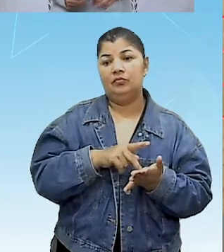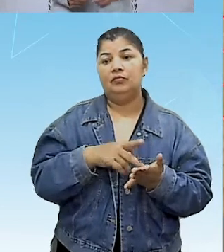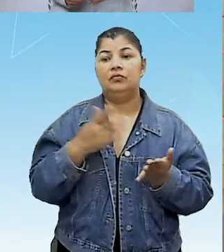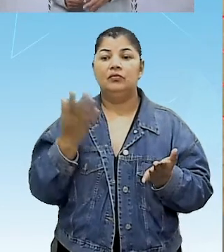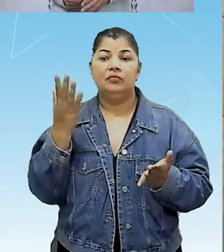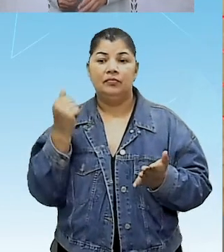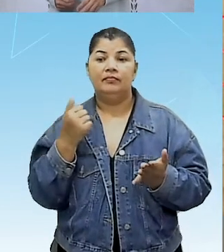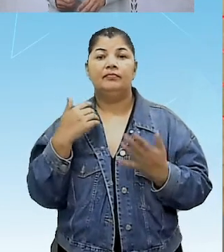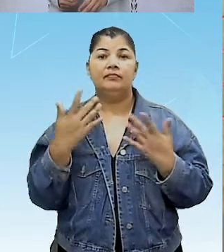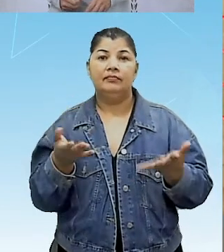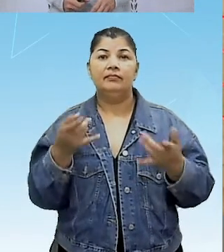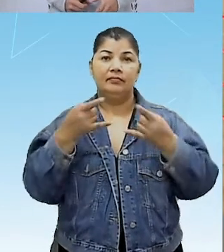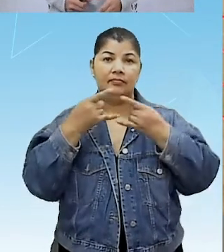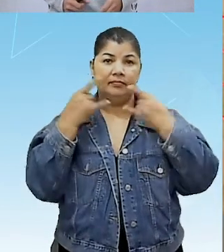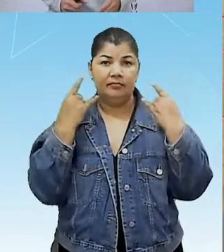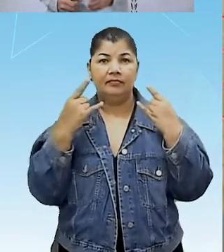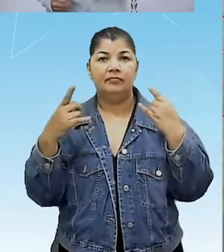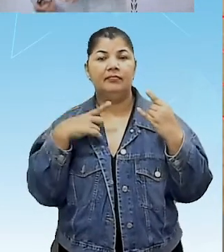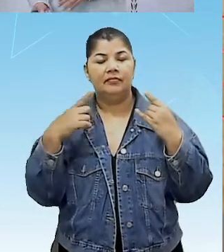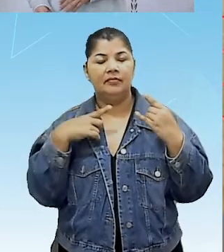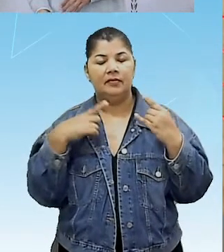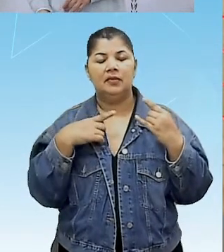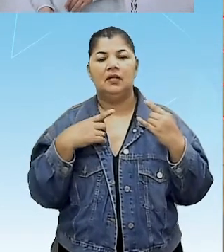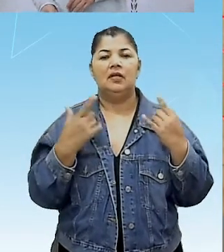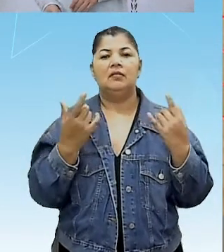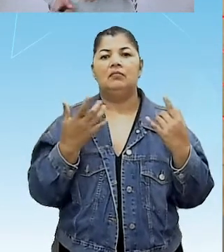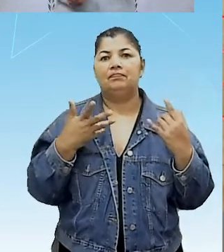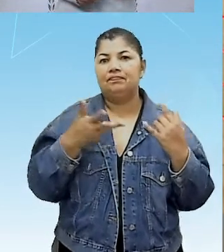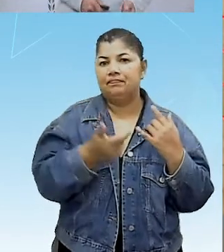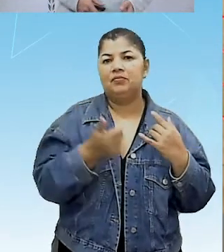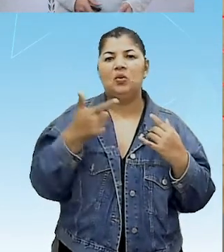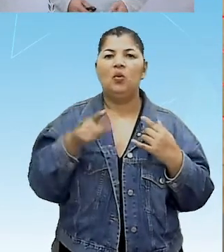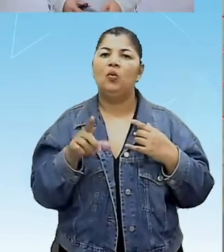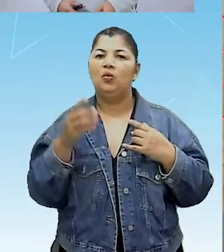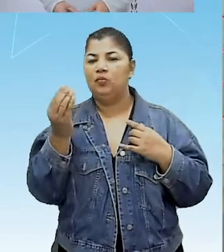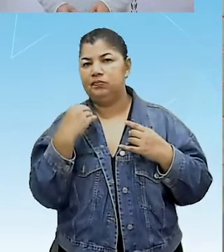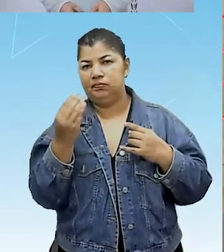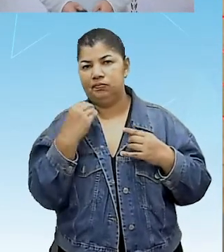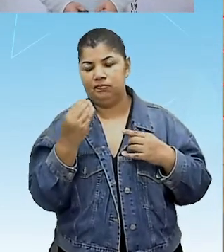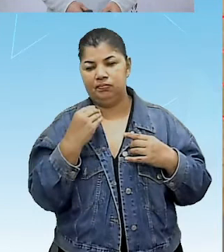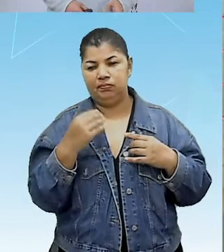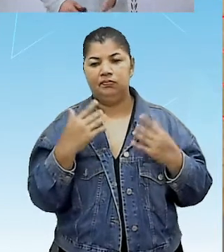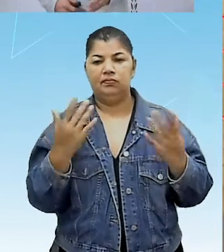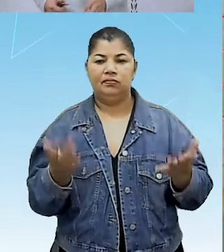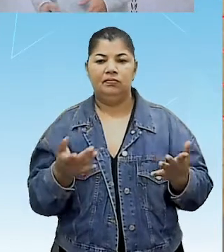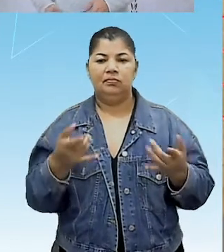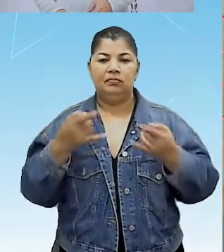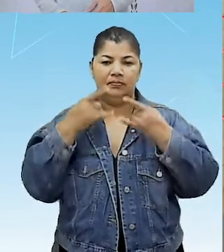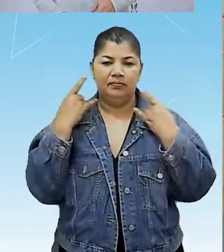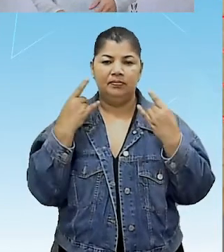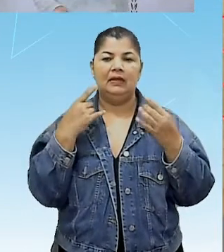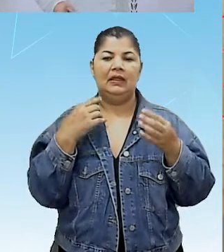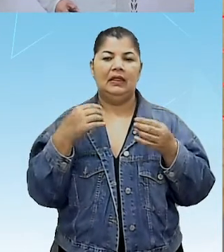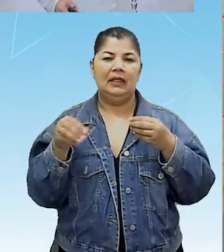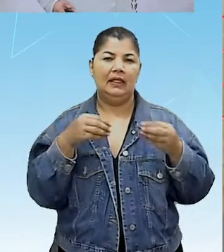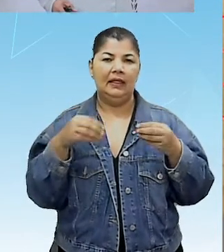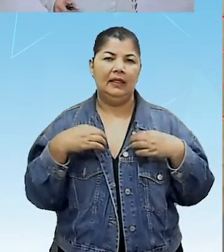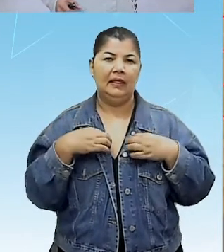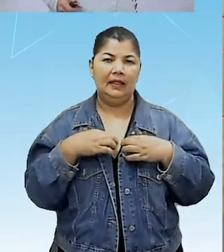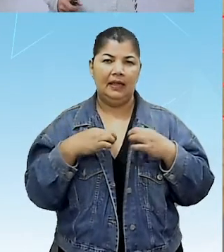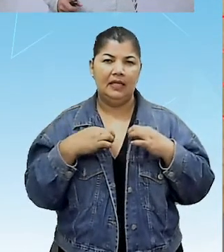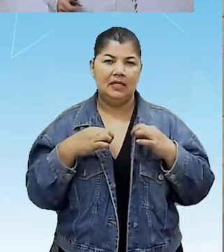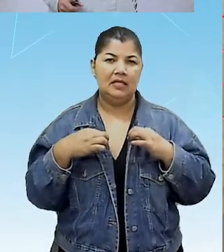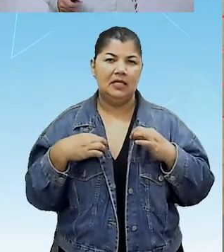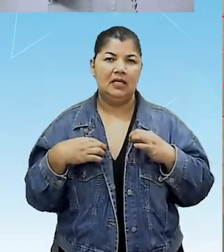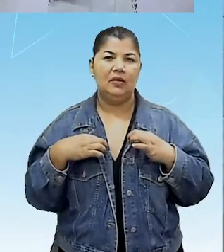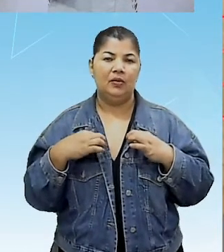estão consideradas muito mais eficazes e outras não. Por exemplo, máscaras de tecido. Tá comigo